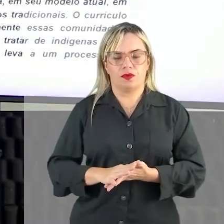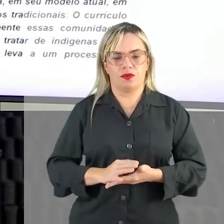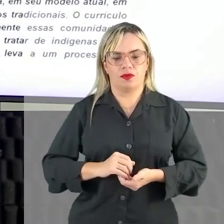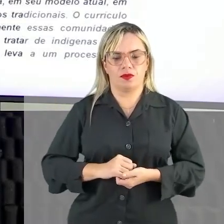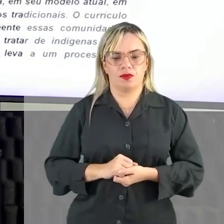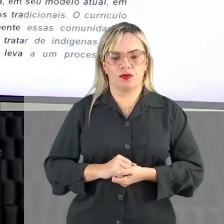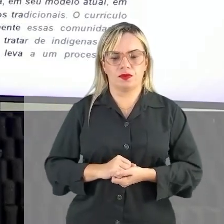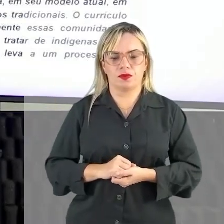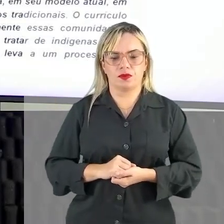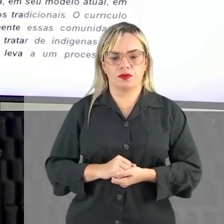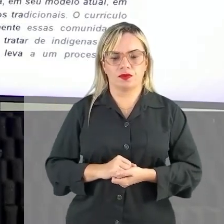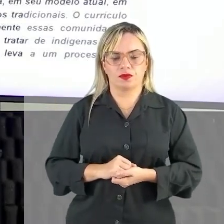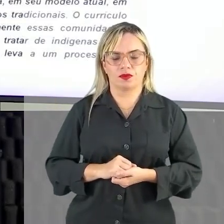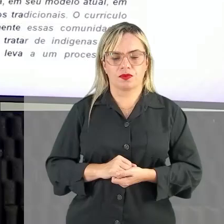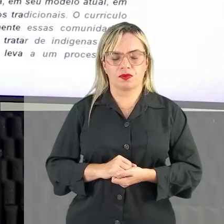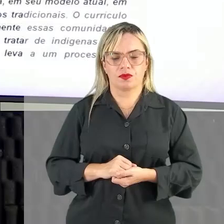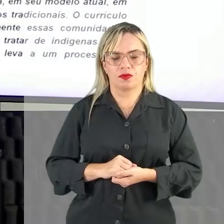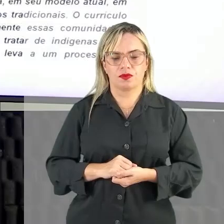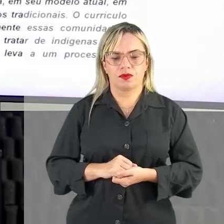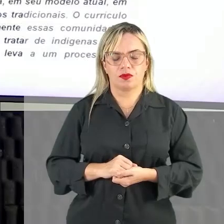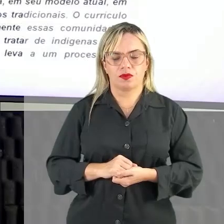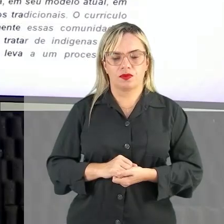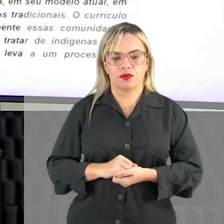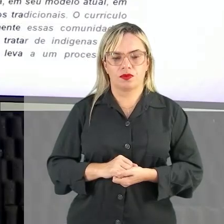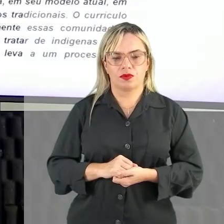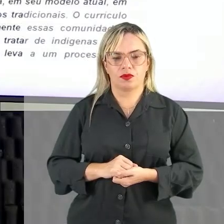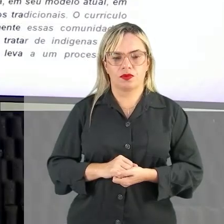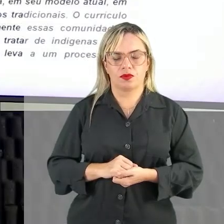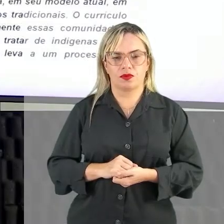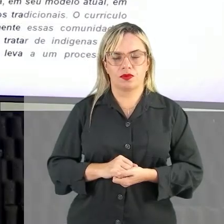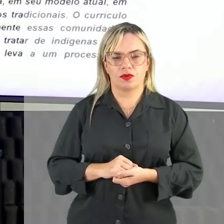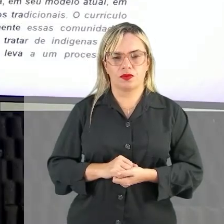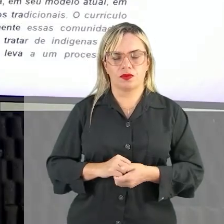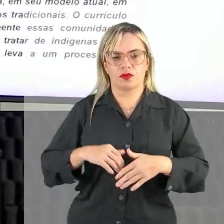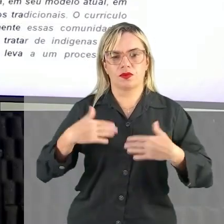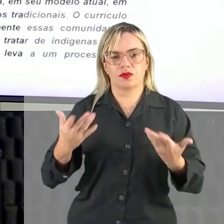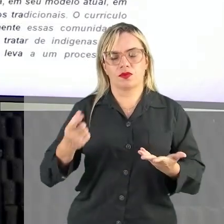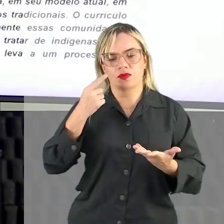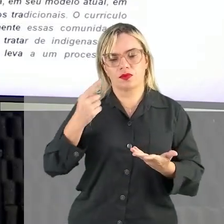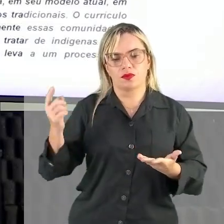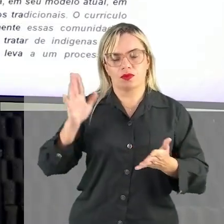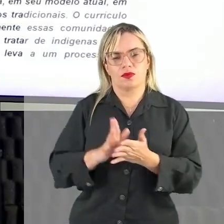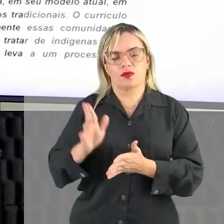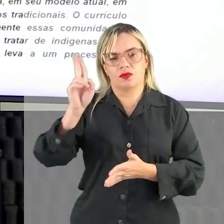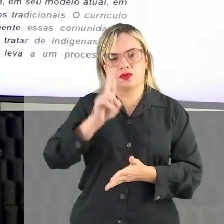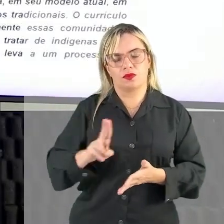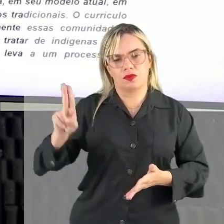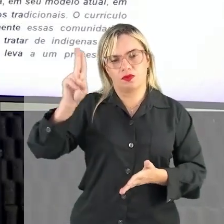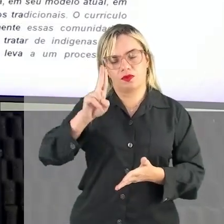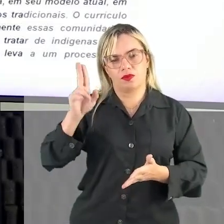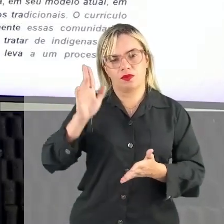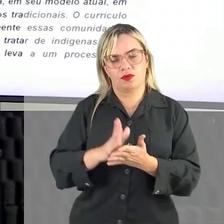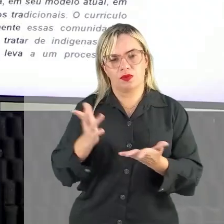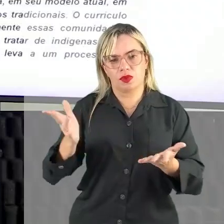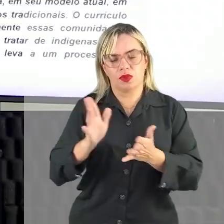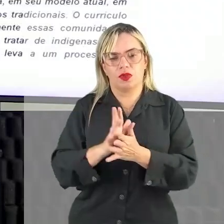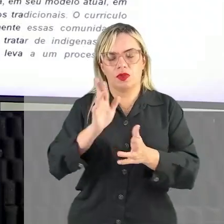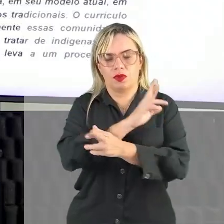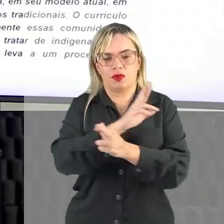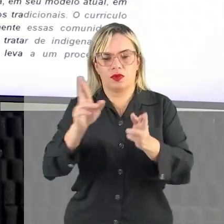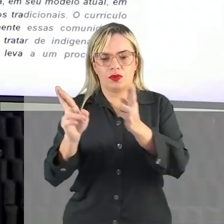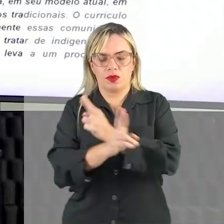de alienação frente à diversidade cultural brasileira Ou seja eu utilizo elementos dependendo do que